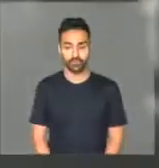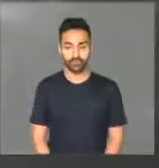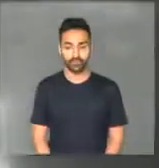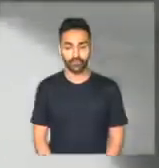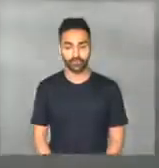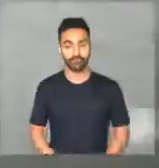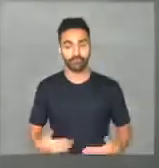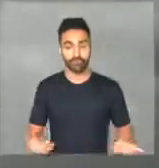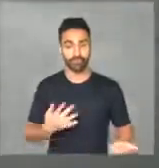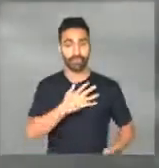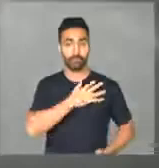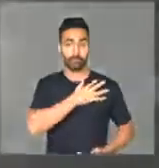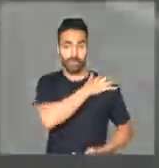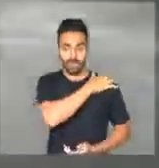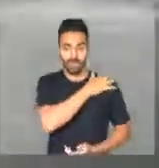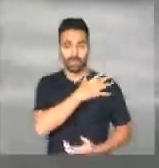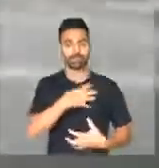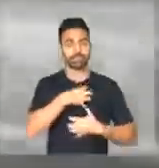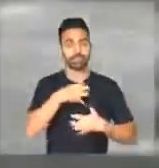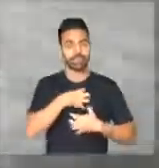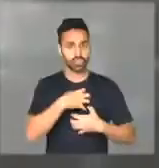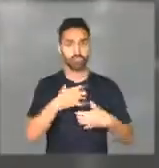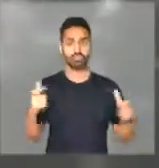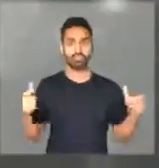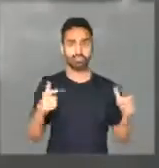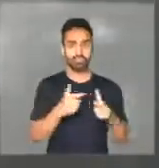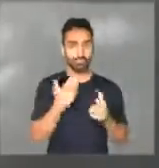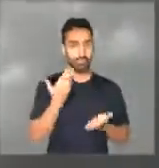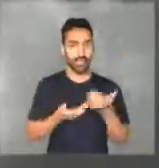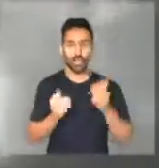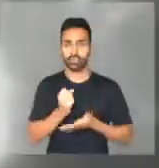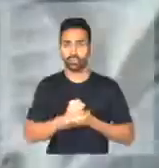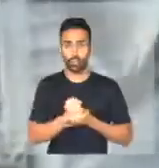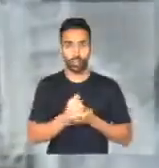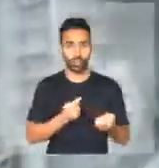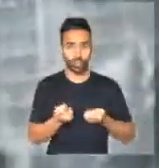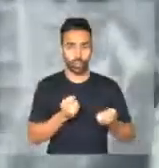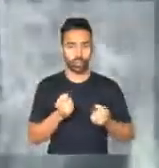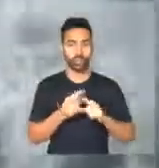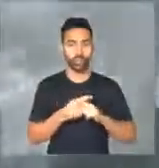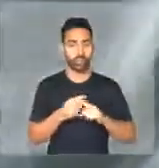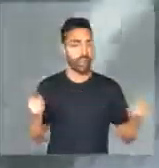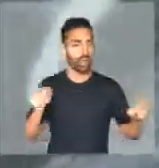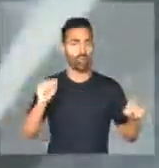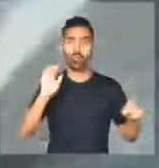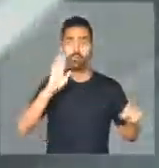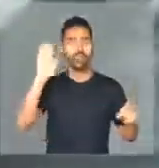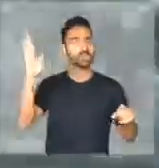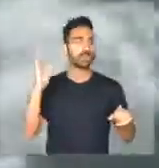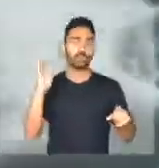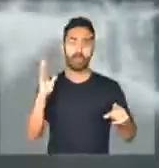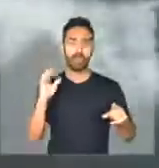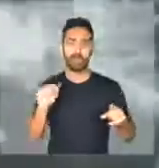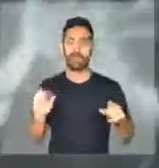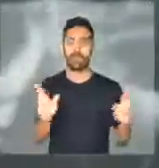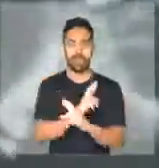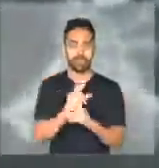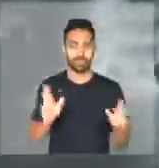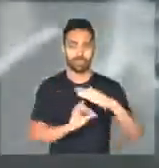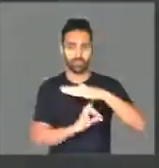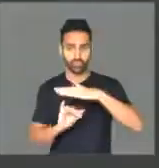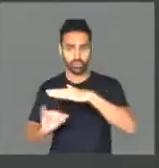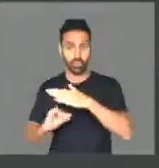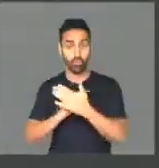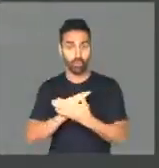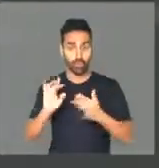O regime militar sentia que estava perdendo o controle da situação, mas a gota d'água nas relações institucionais teve